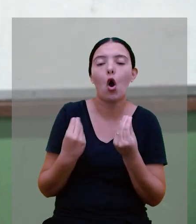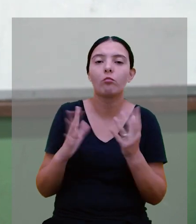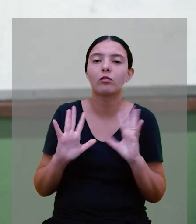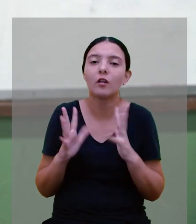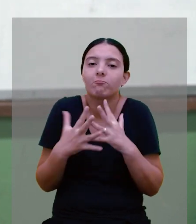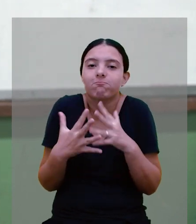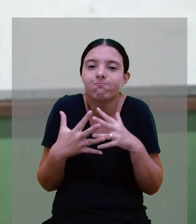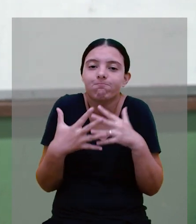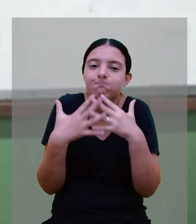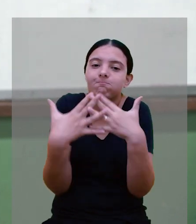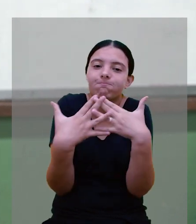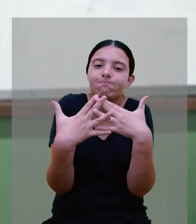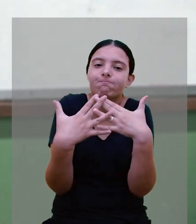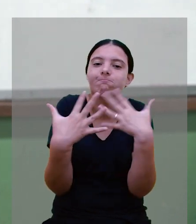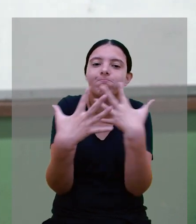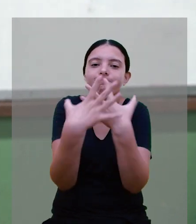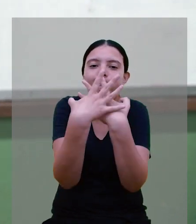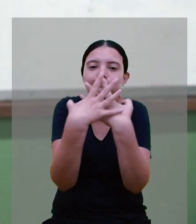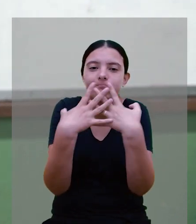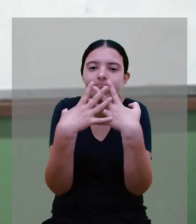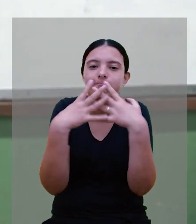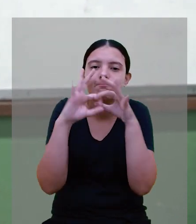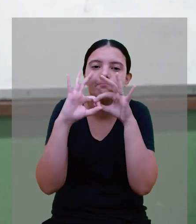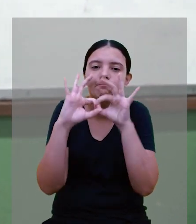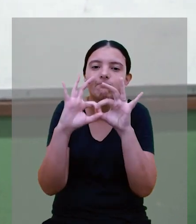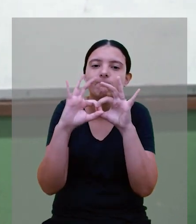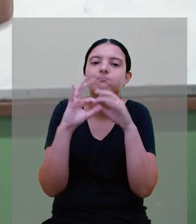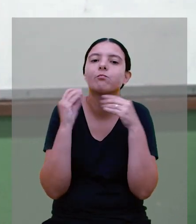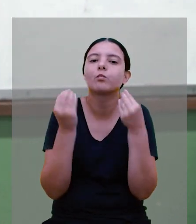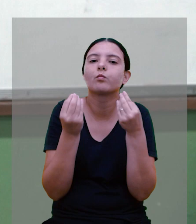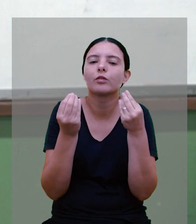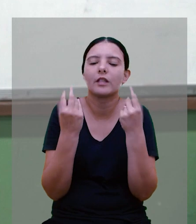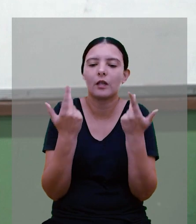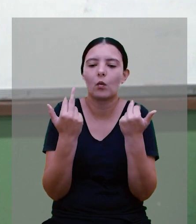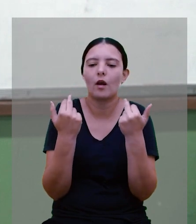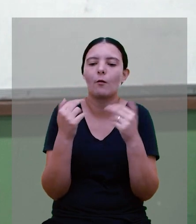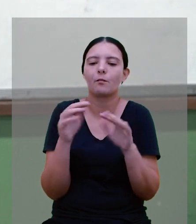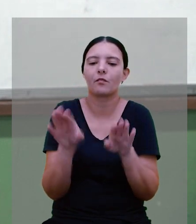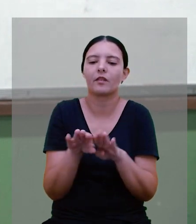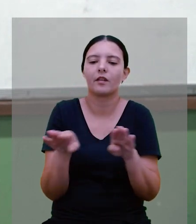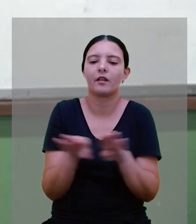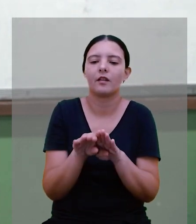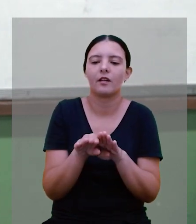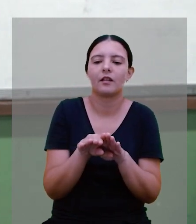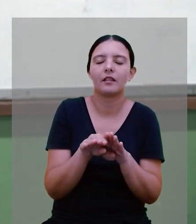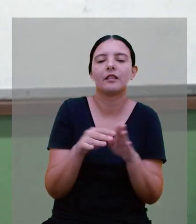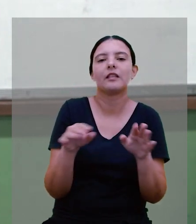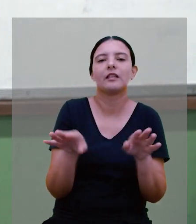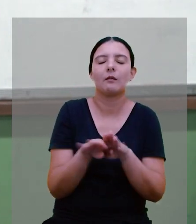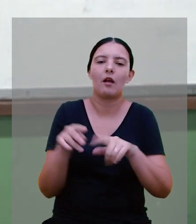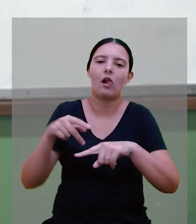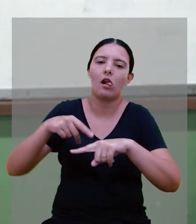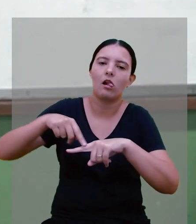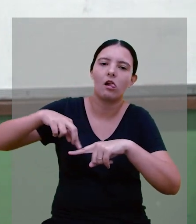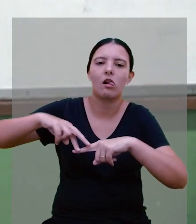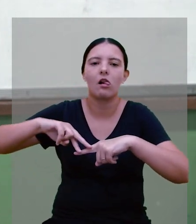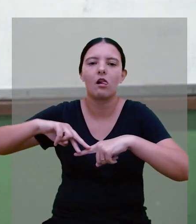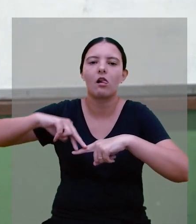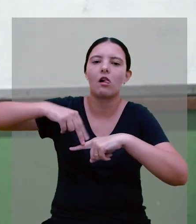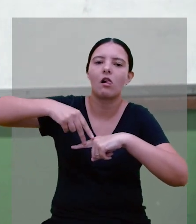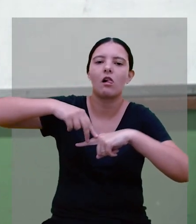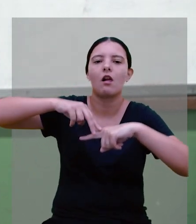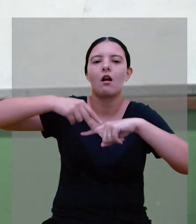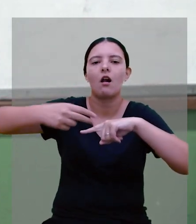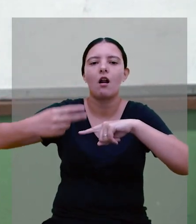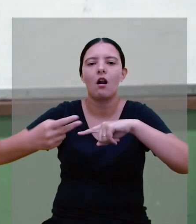fazer rede? Como é que a gente vai fazer? Sabe, igual quando cai assim no circo da corda bamba, tem que ter uma rede. Como é que